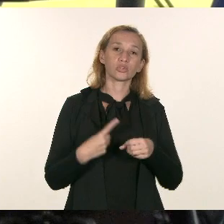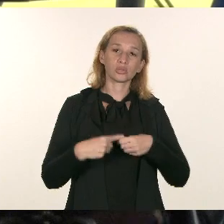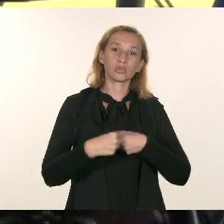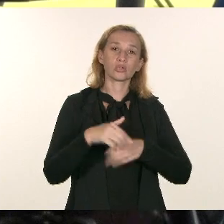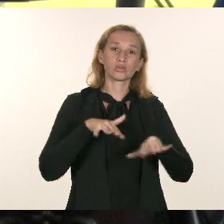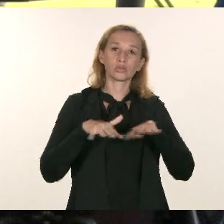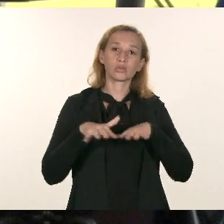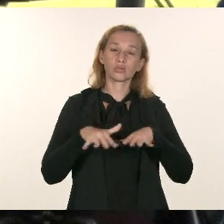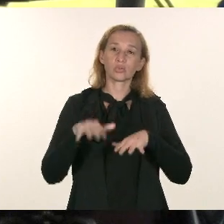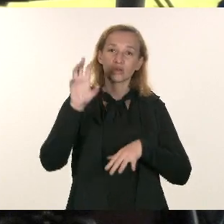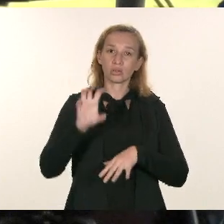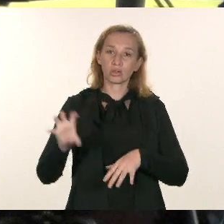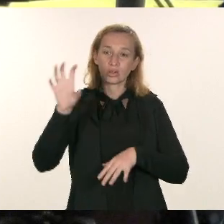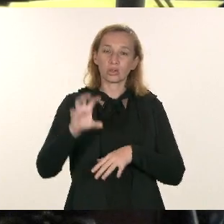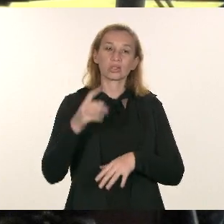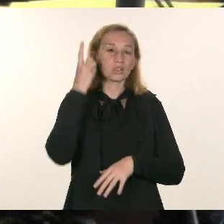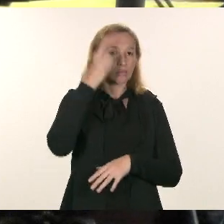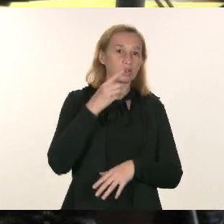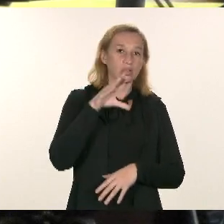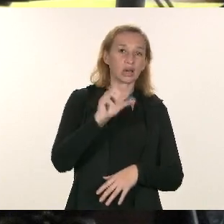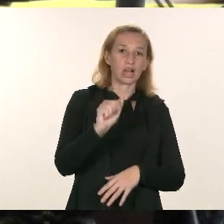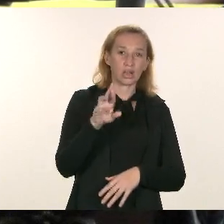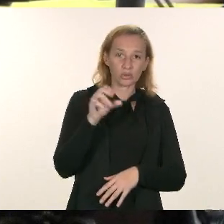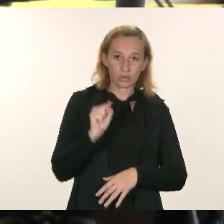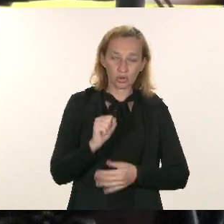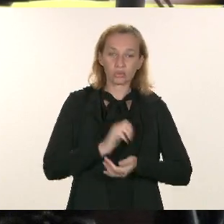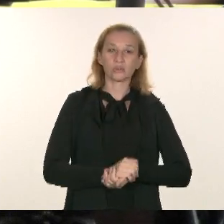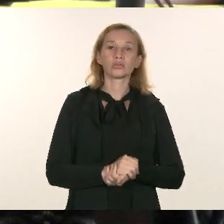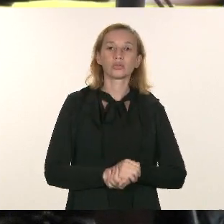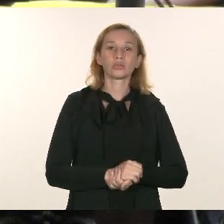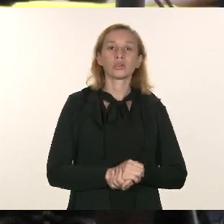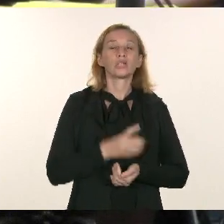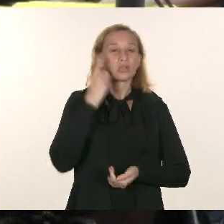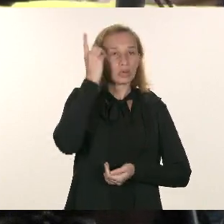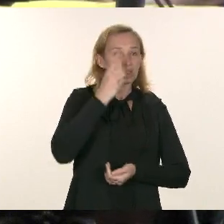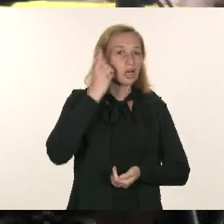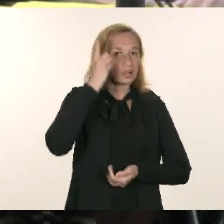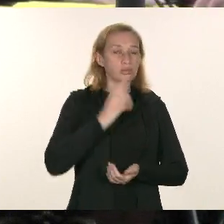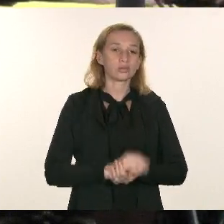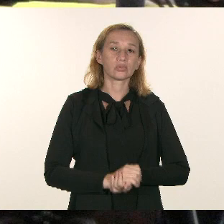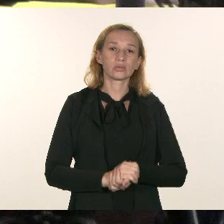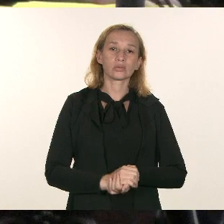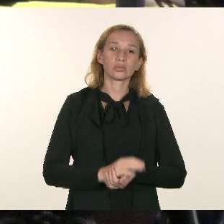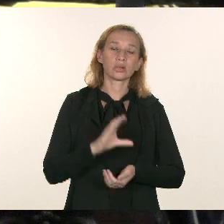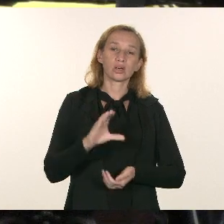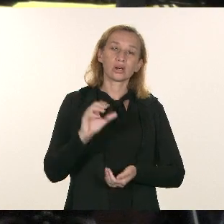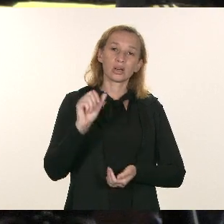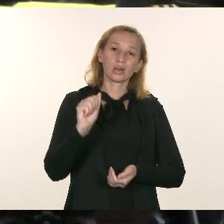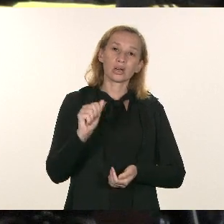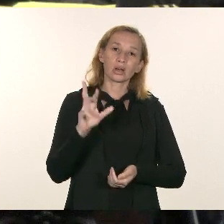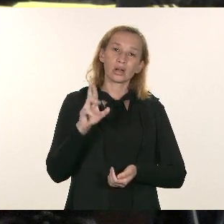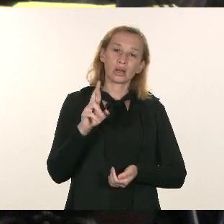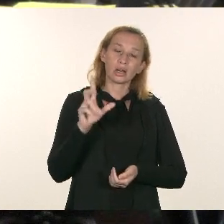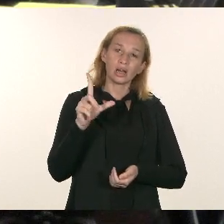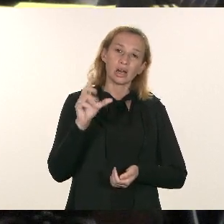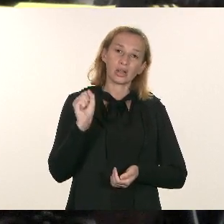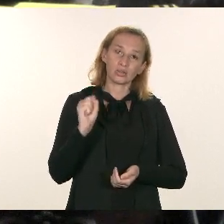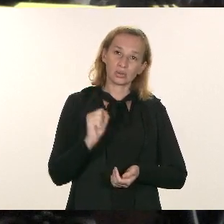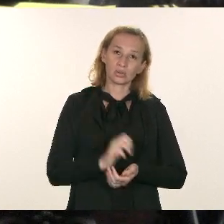Desenvolvimento Regional, deputado Carlos Macedo. Deputado Carlos Macedo.